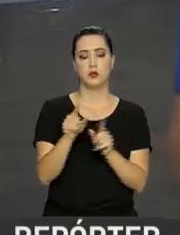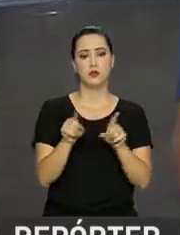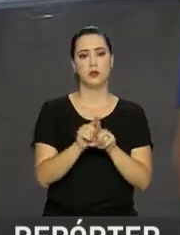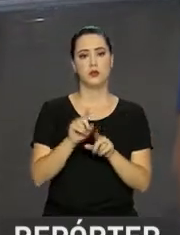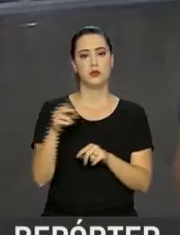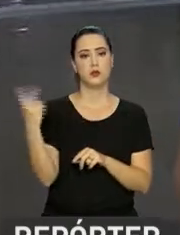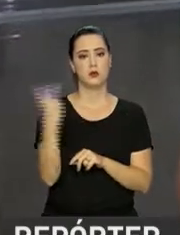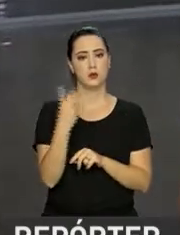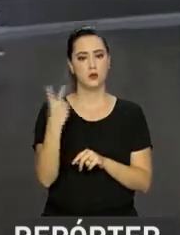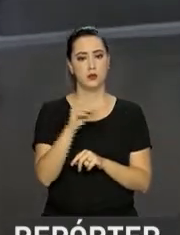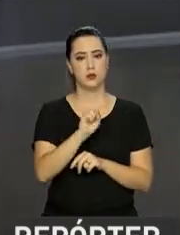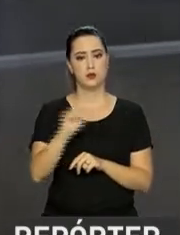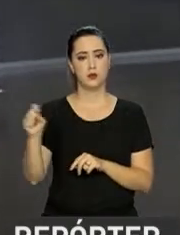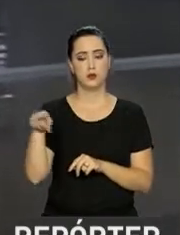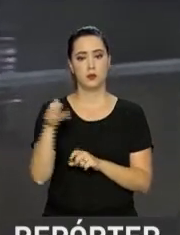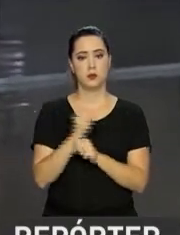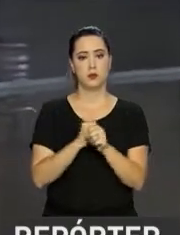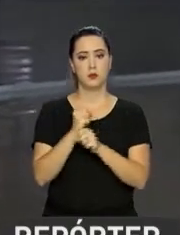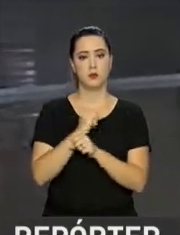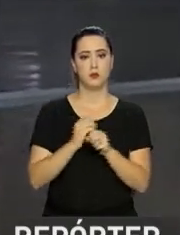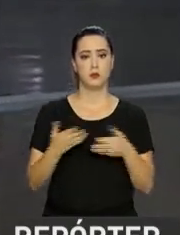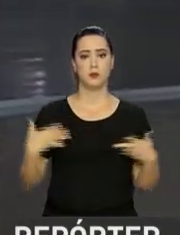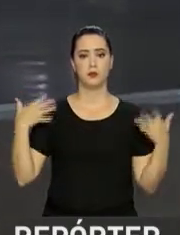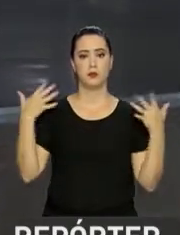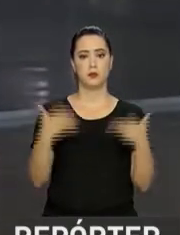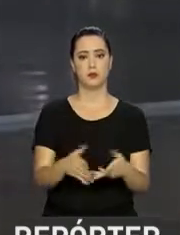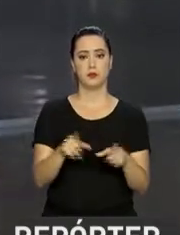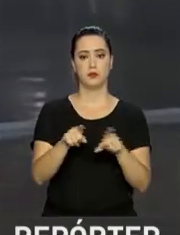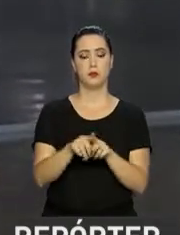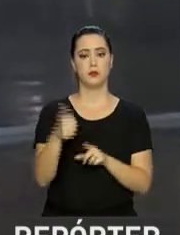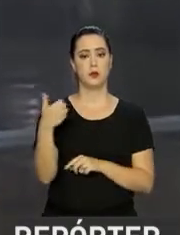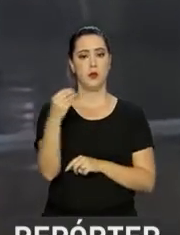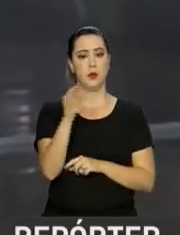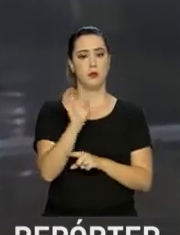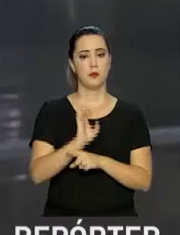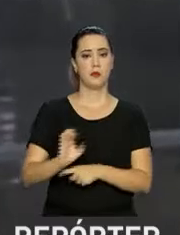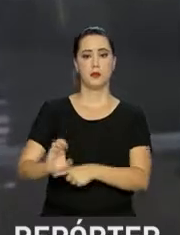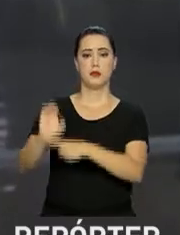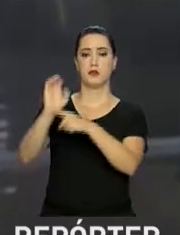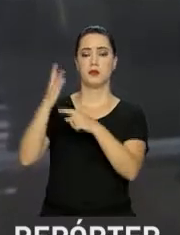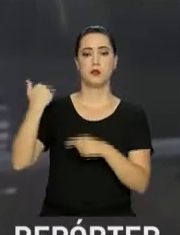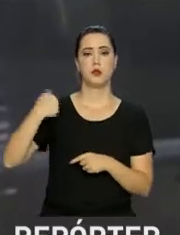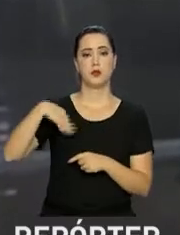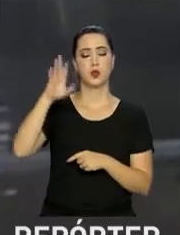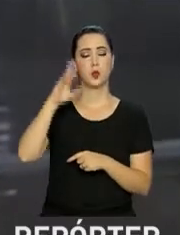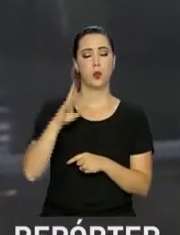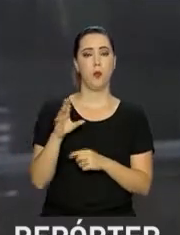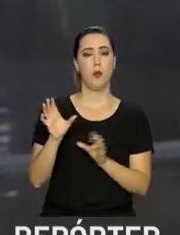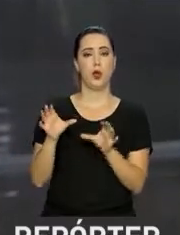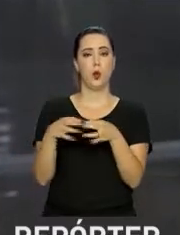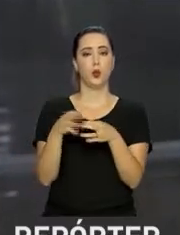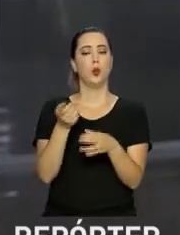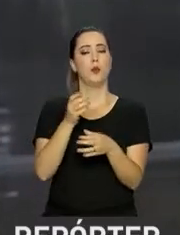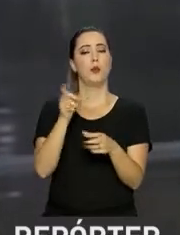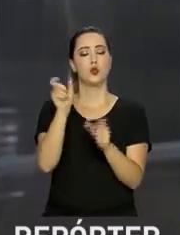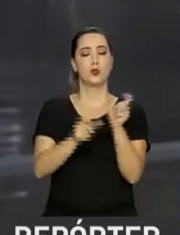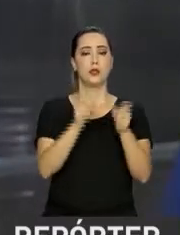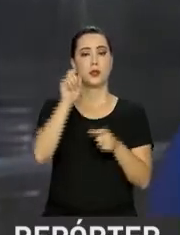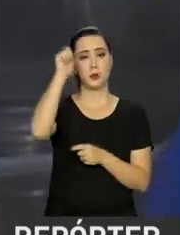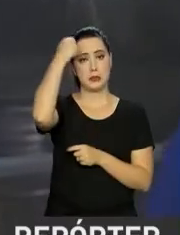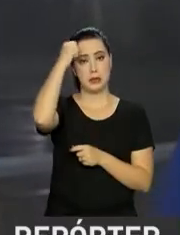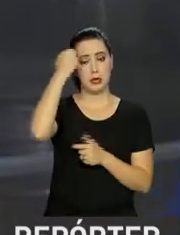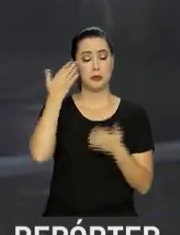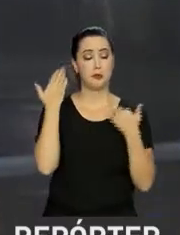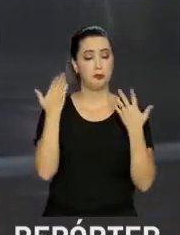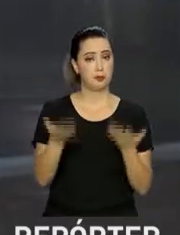no segundo semestre deste ano vão participar a princípio os dez estados com maior índice de densidade populacional de pessoas